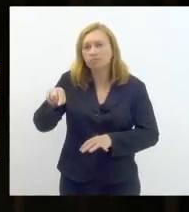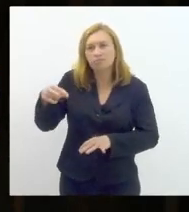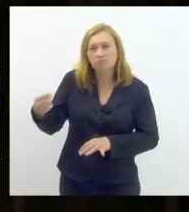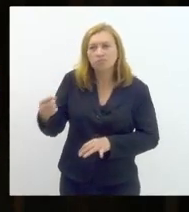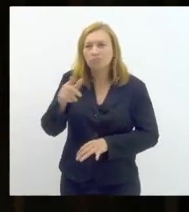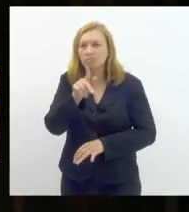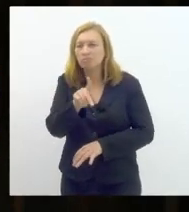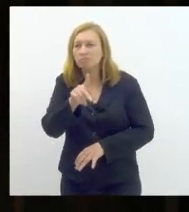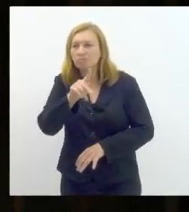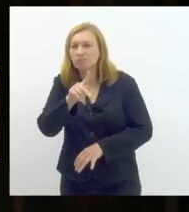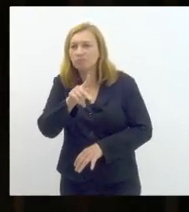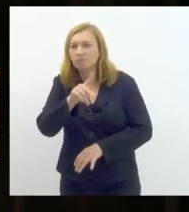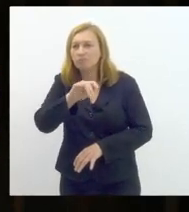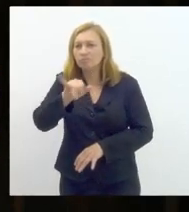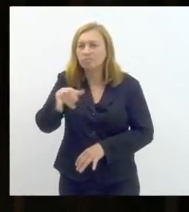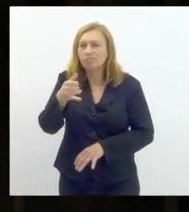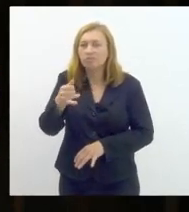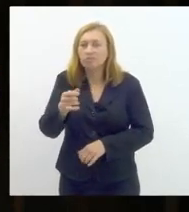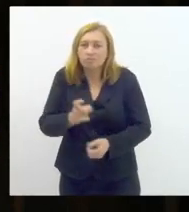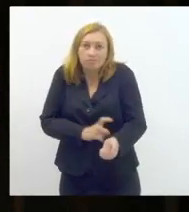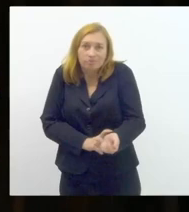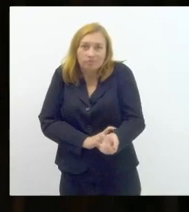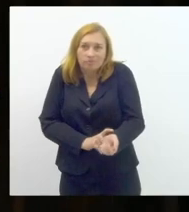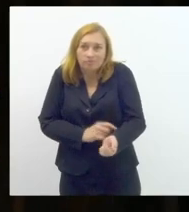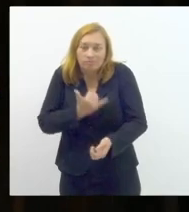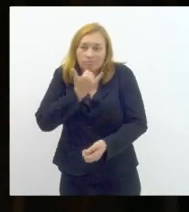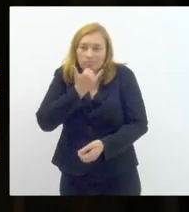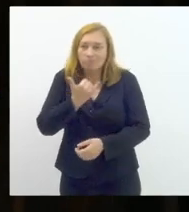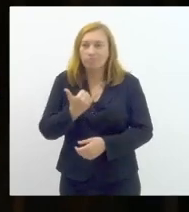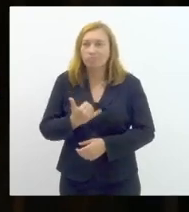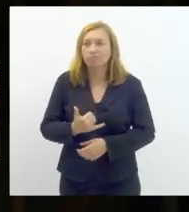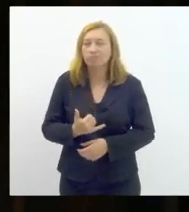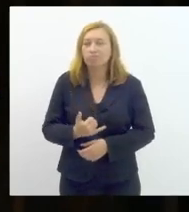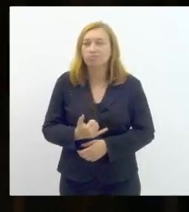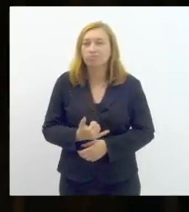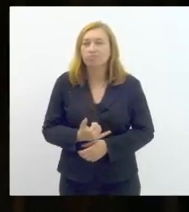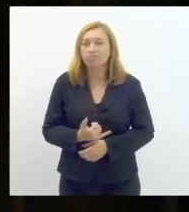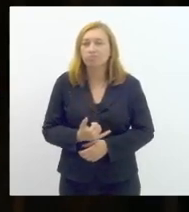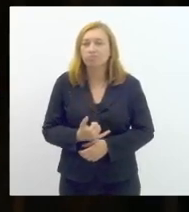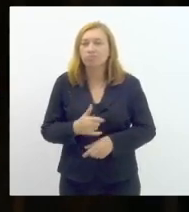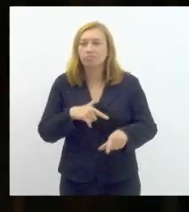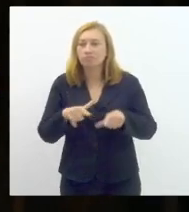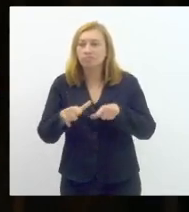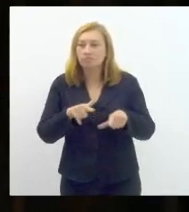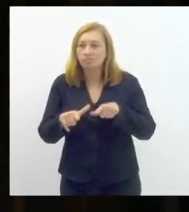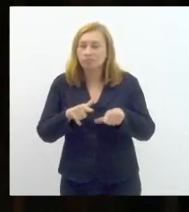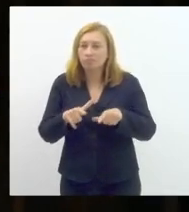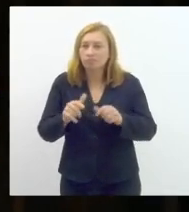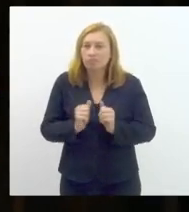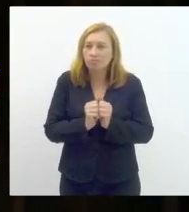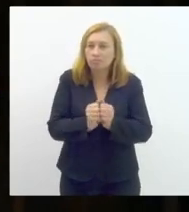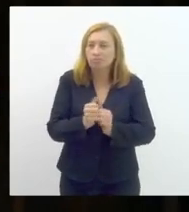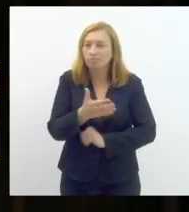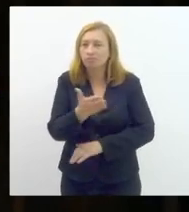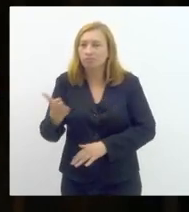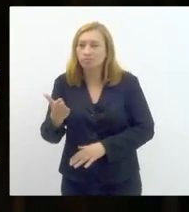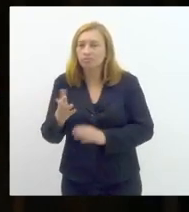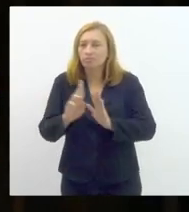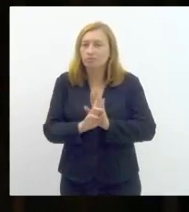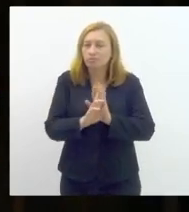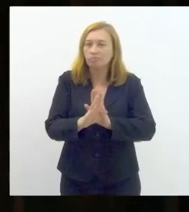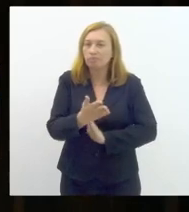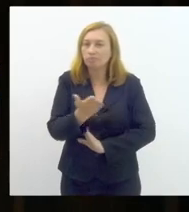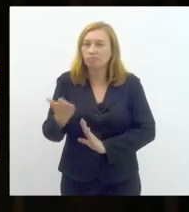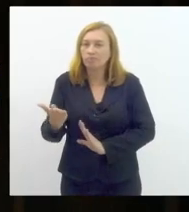PJ. Ai, perdão, estou nervosa. O próximo PJ, a gente vai estar trabalhando junto com vocês, a gente vai estar representando